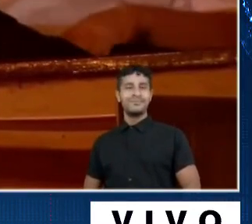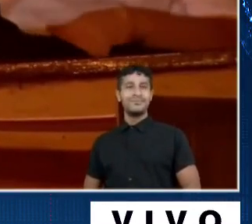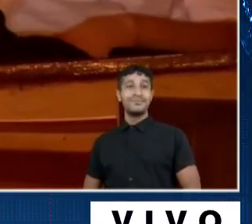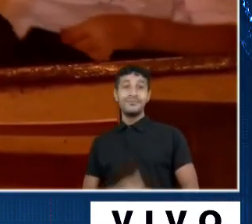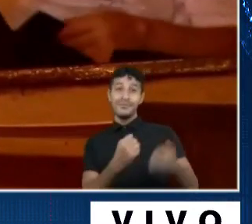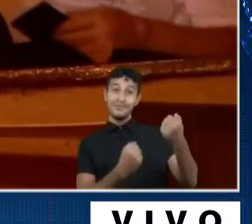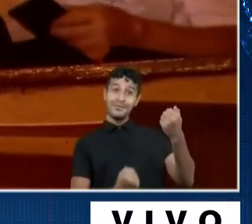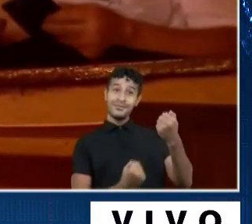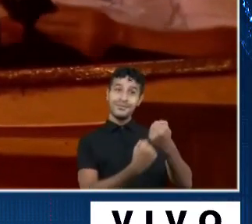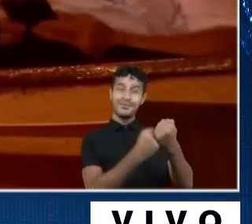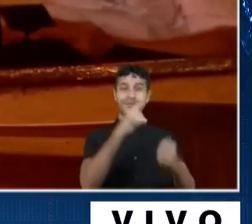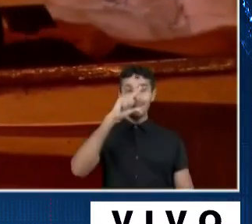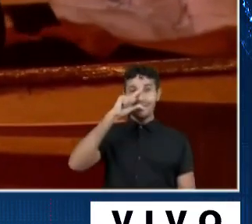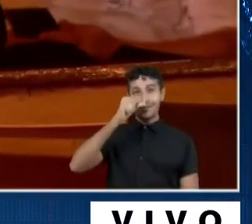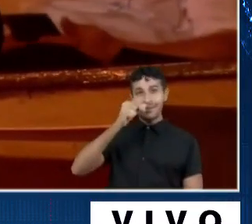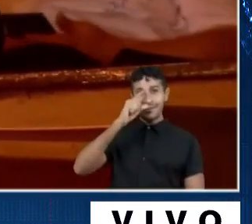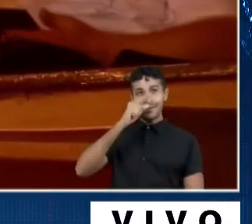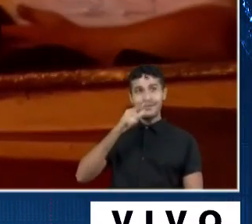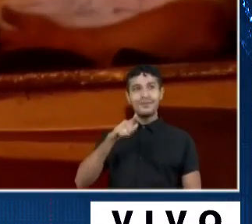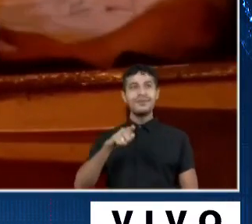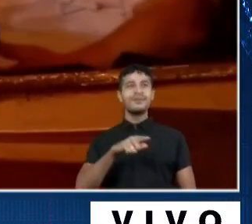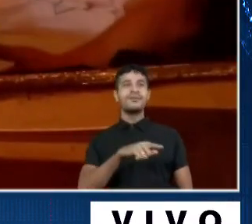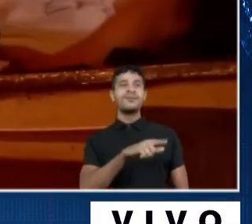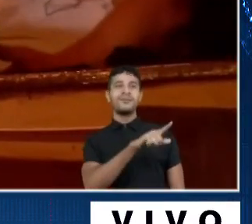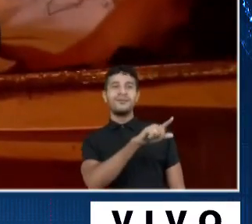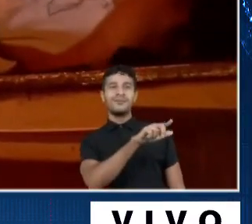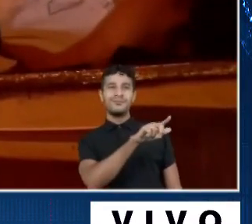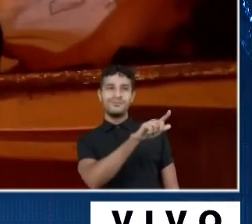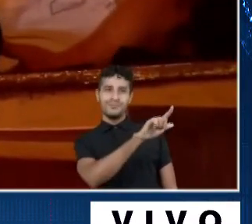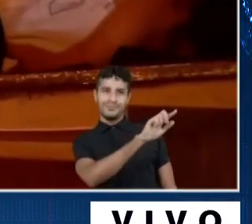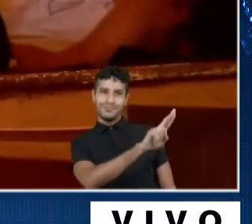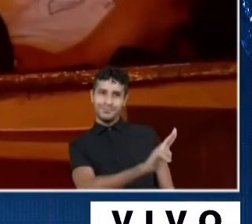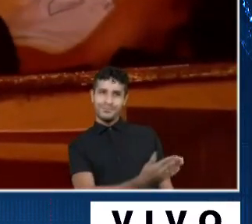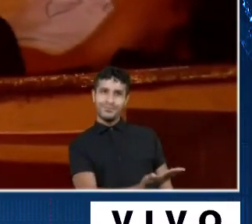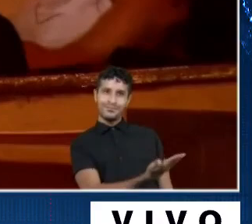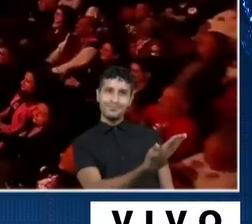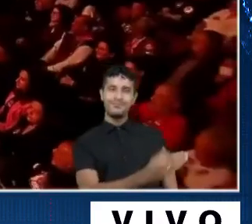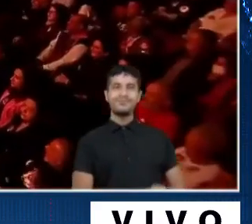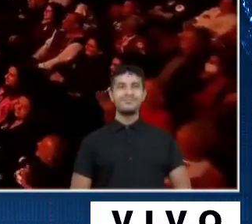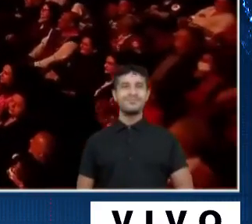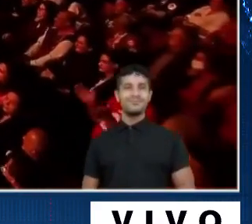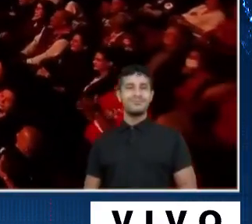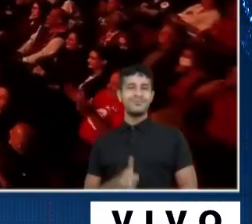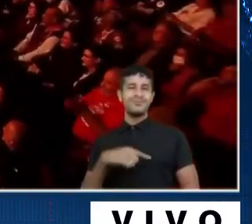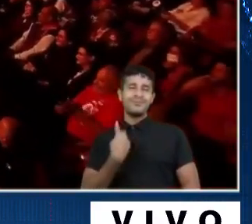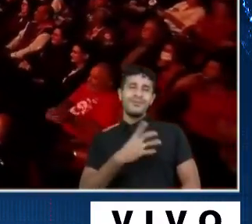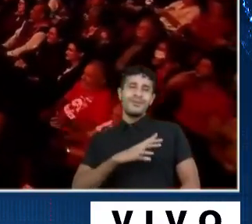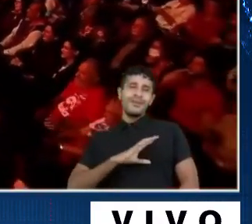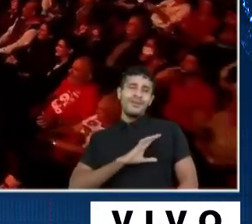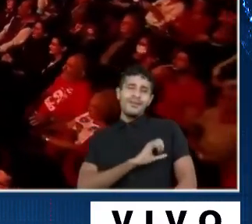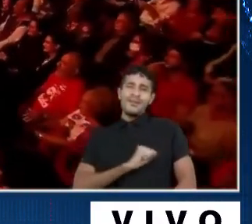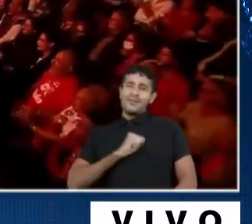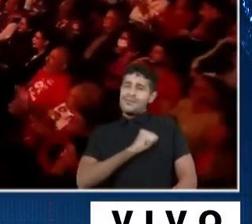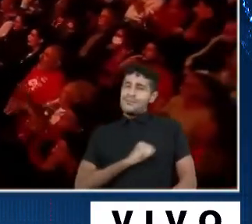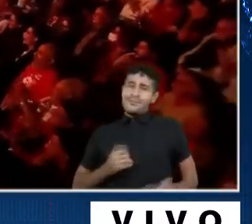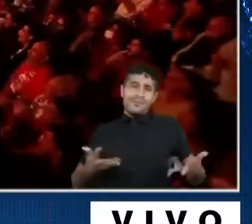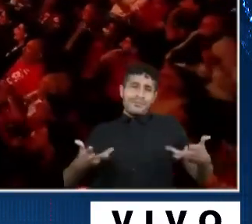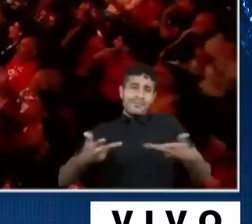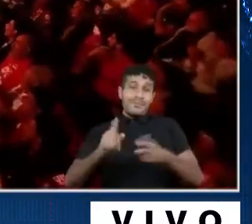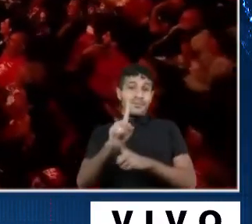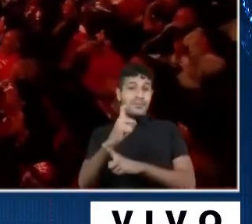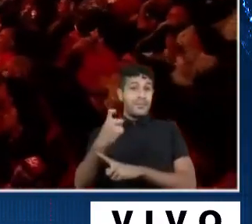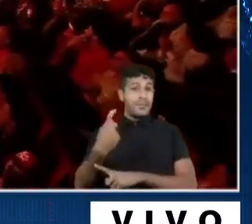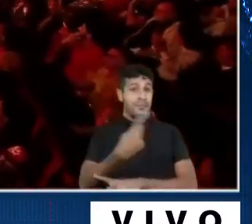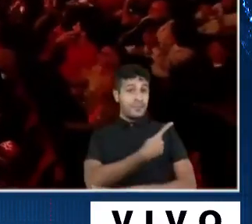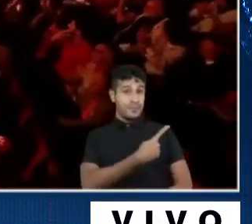do ex-presidente Lula assim como dentre os seus aliados mais entre o seu entorno a gente